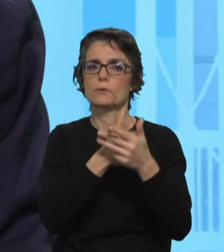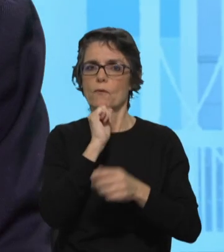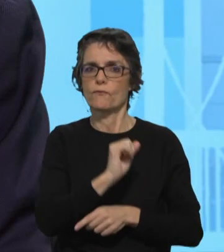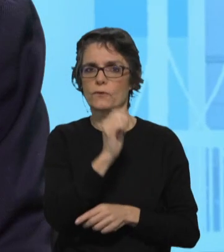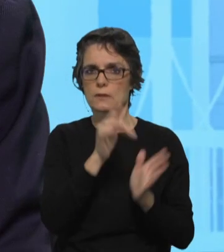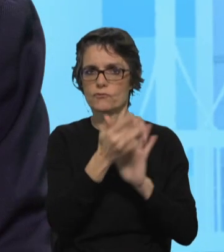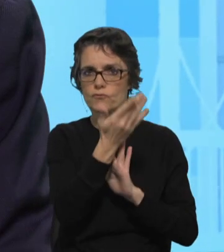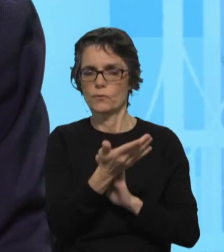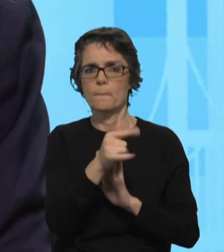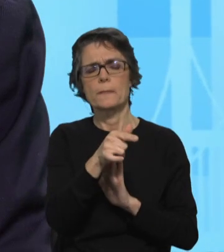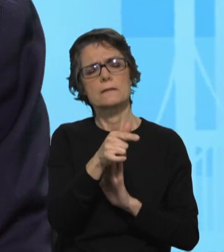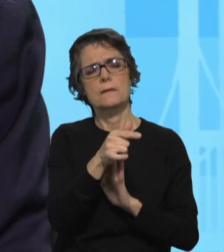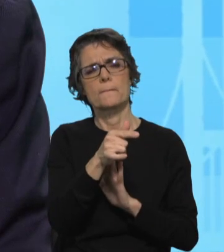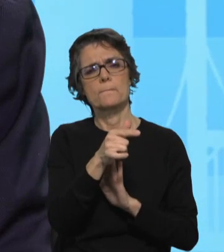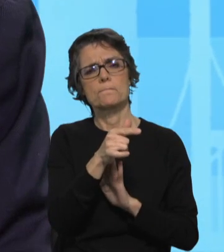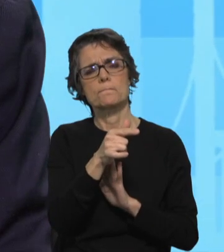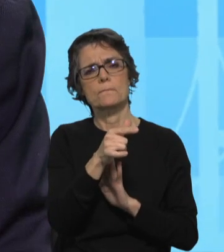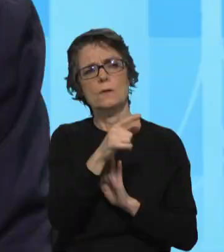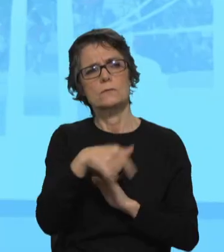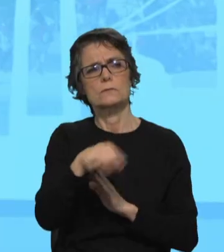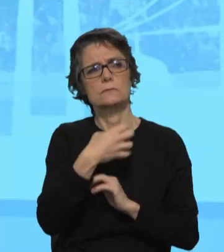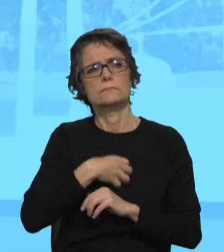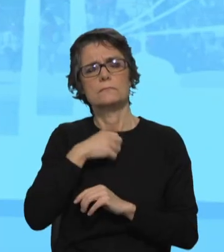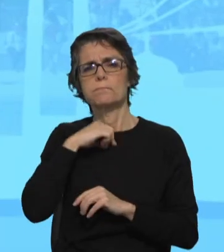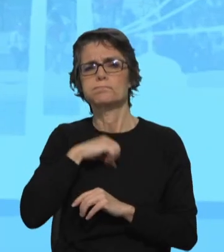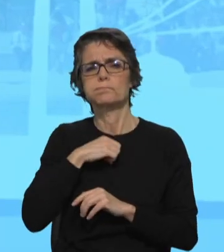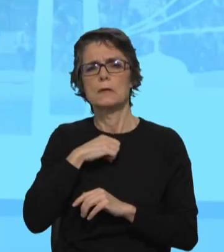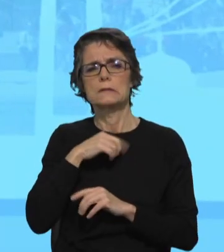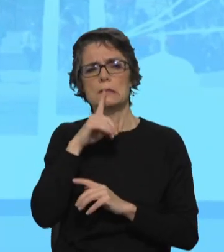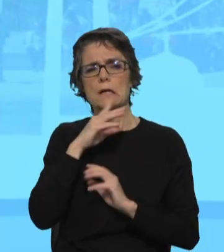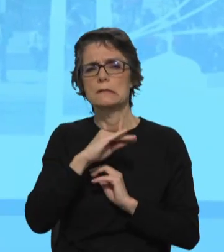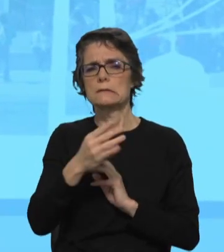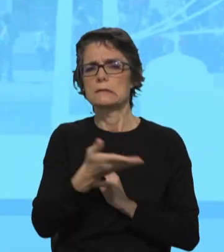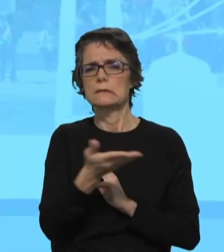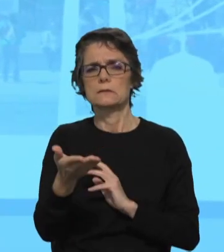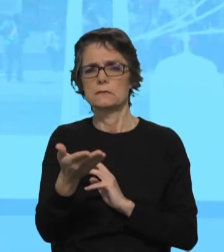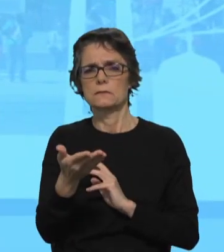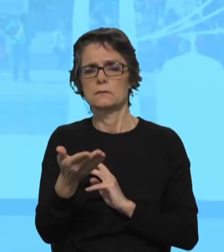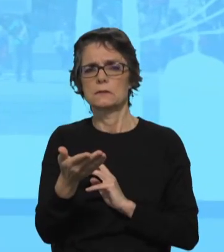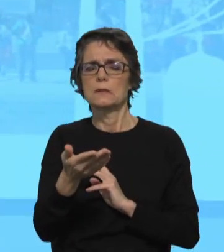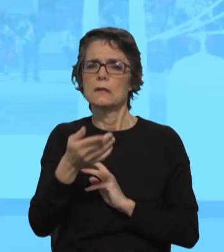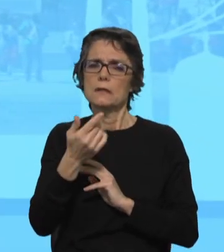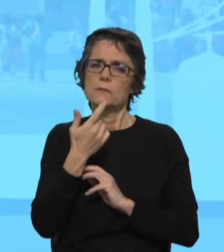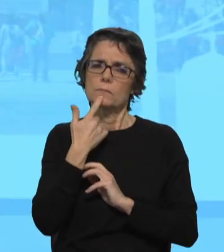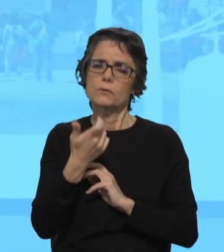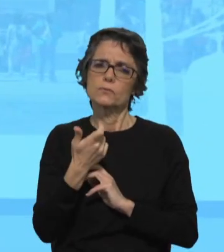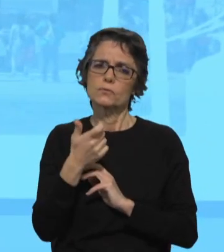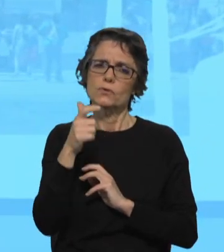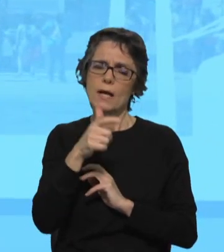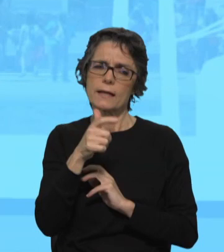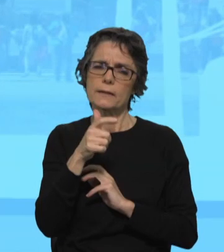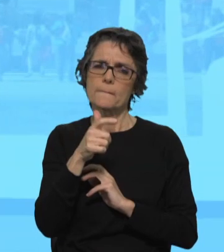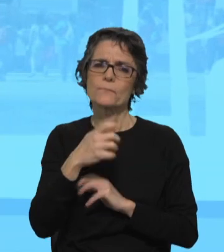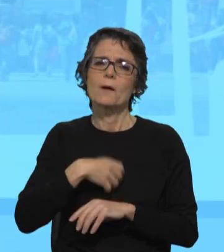em lidarmos com o silêncio e em, pergunto-lhe, fazermos um caminho de um acontecimento para um significado a partir de um